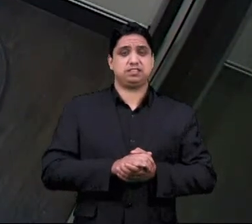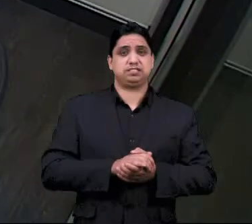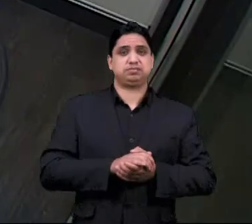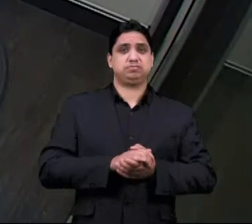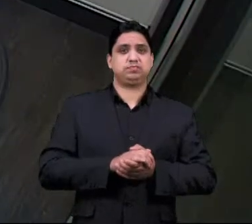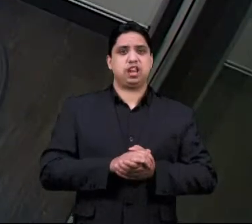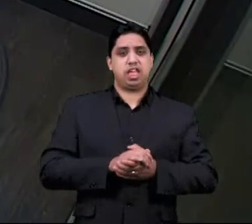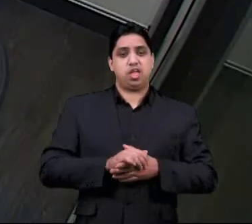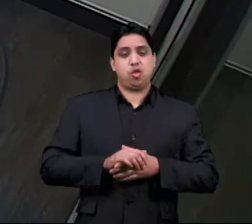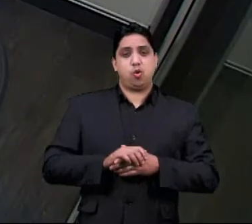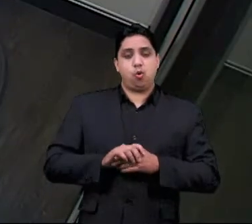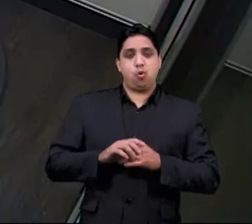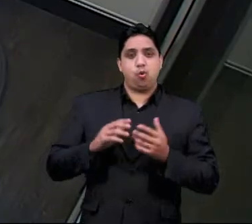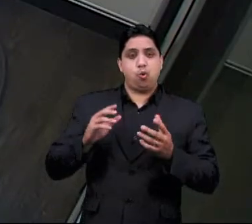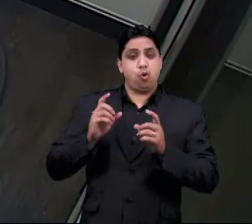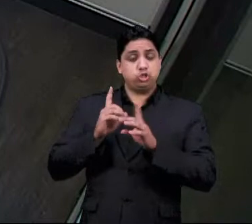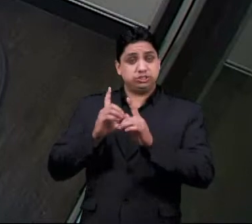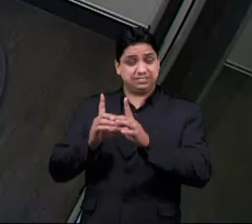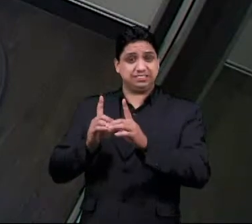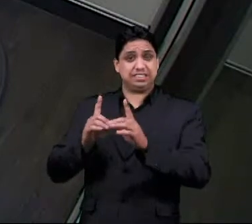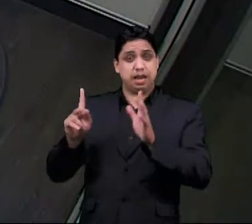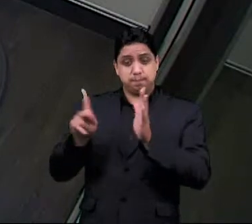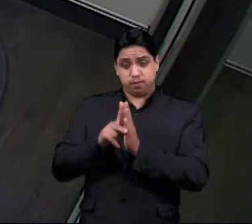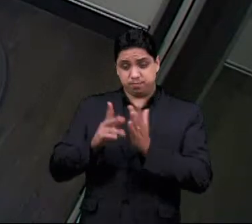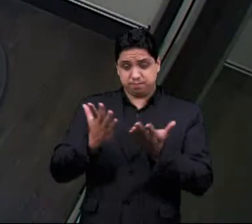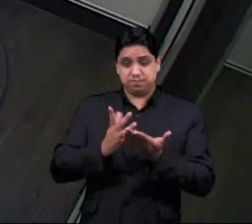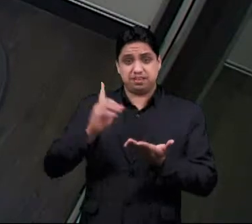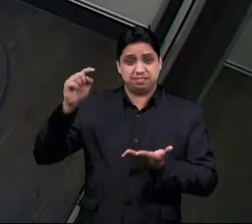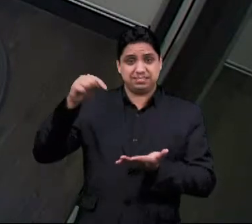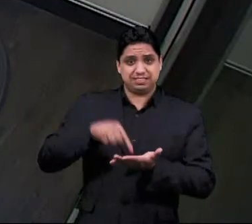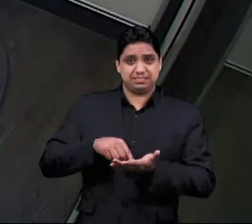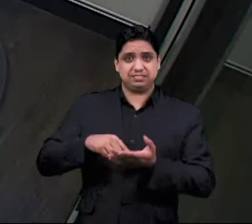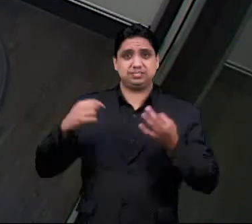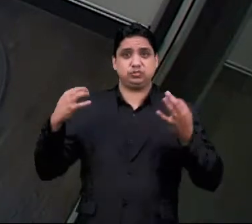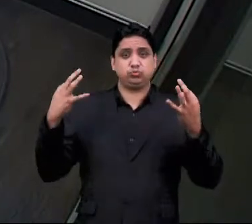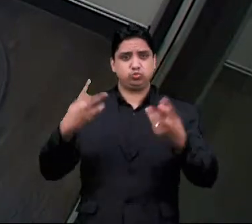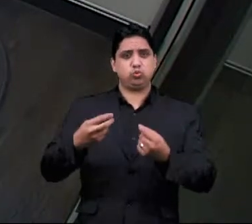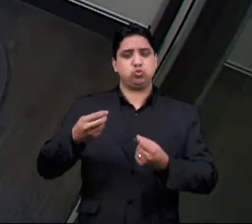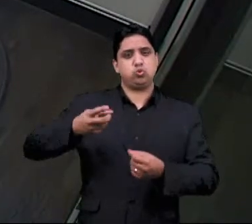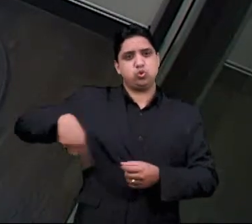a fonte, quer dizer, ela emerge da palavra. Quer dizer, toda a nossa